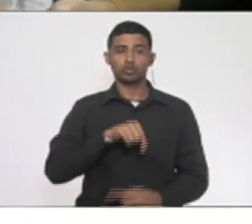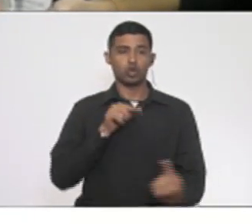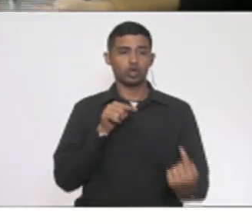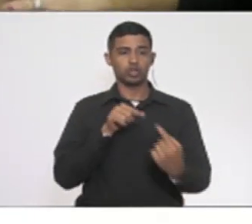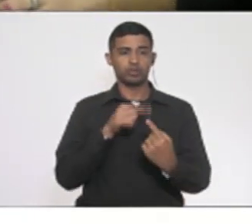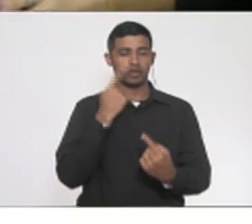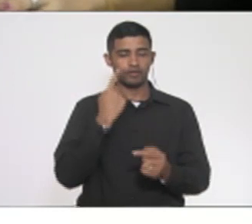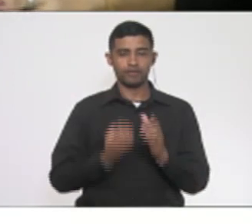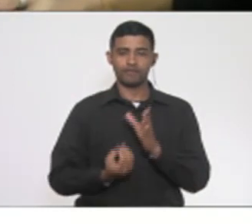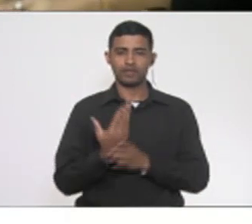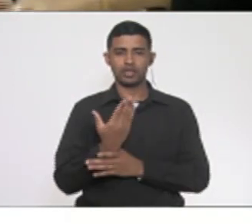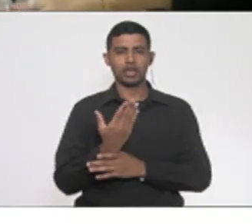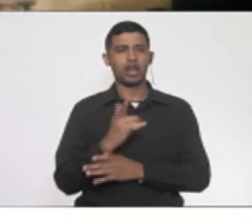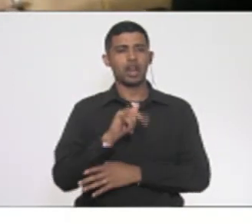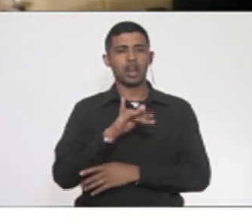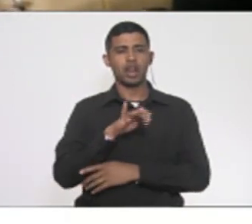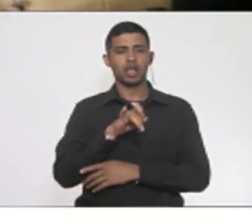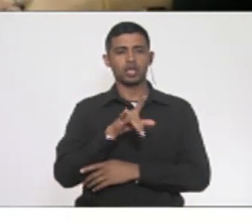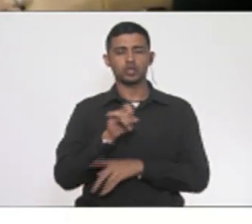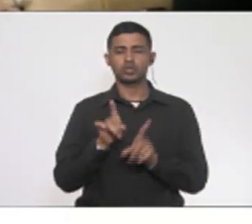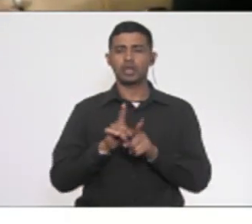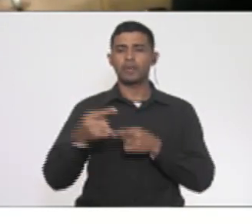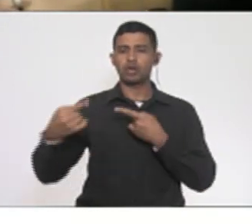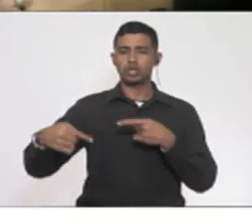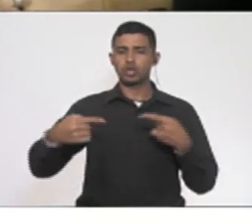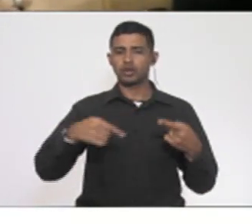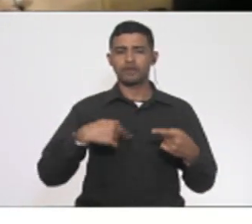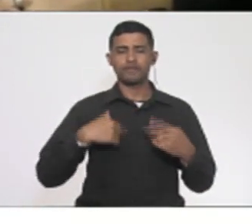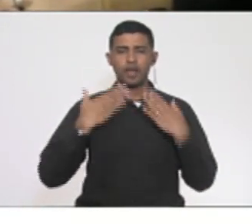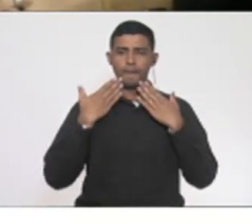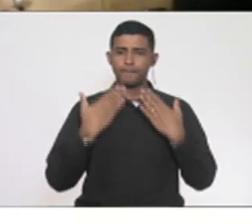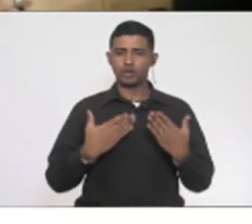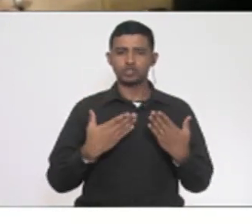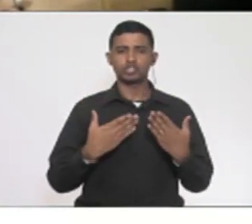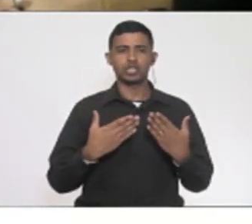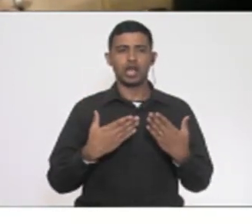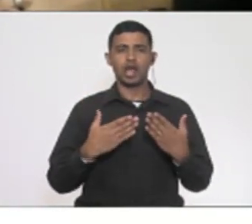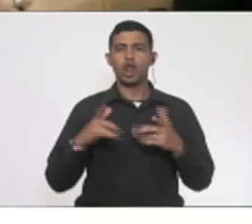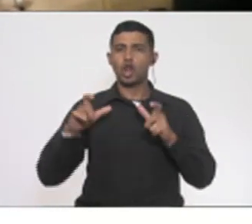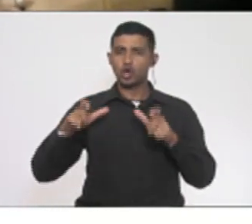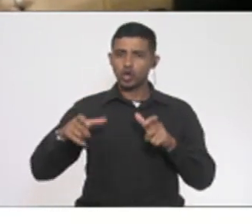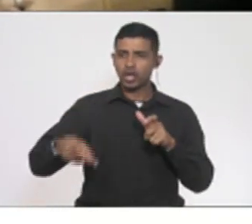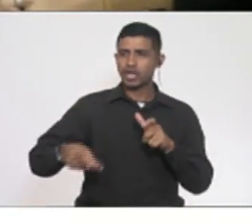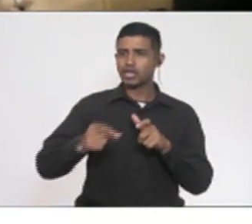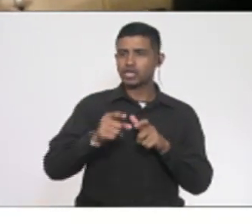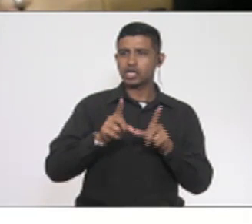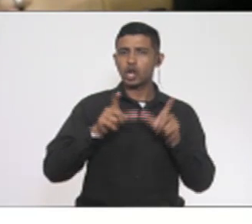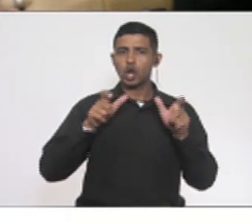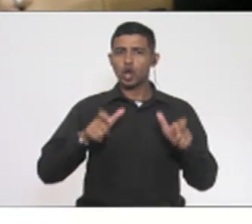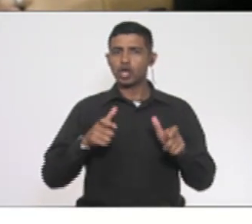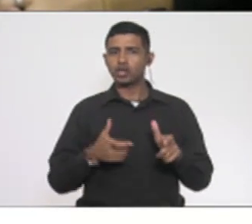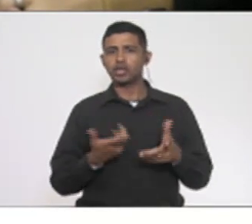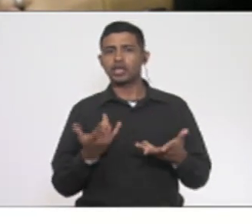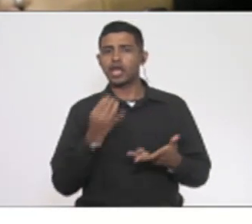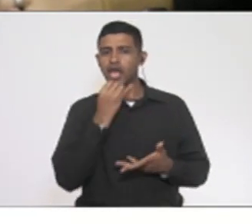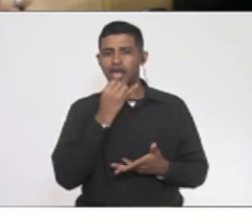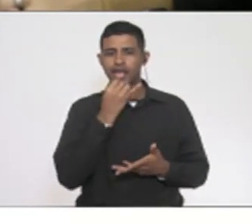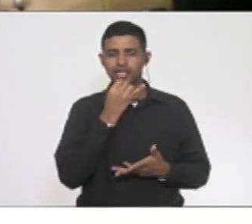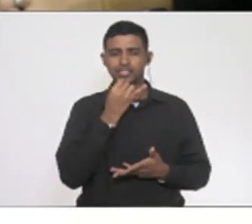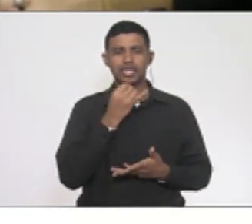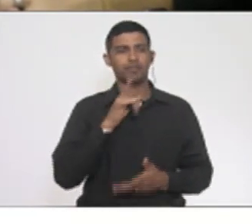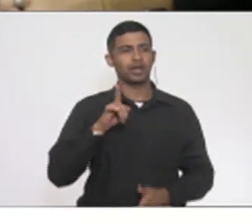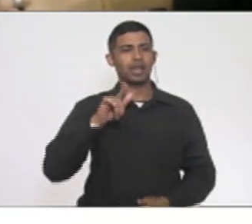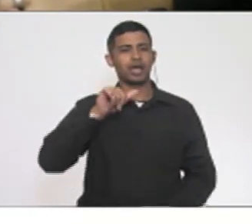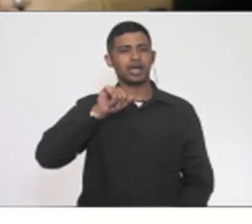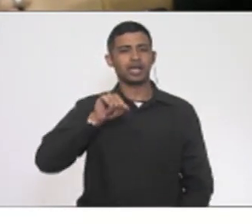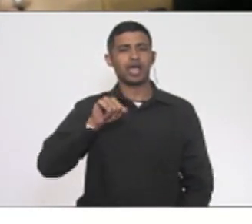surgimento do mercado líquido e competitivo, apresentar zonas de entrada e saída com pontos virtuais de comercialização. Por exemplo, no gasoduto Bolívia-Brasil,